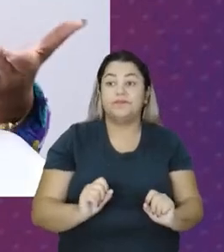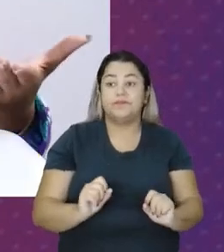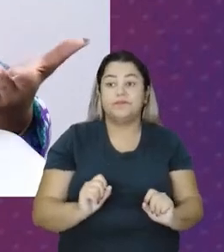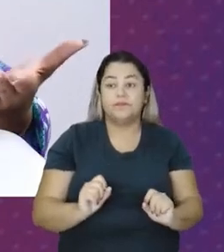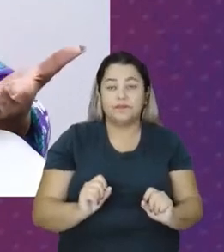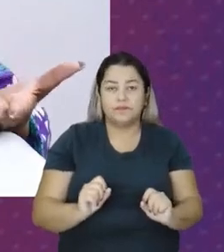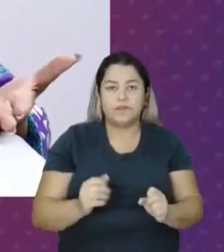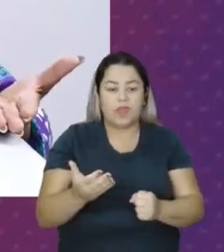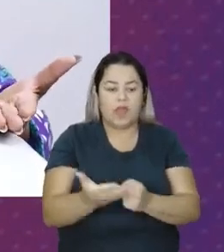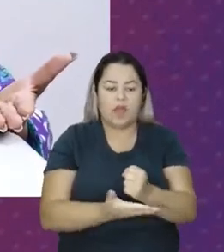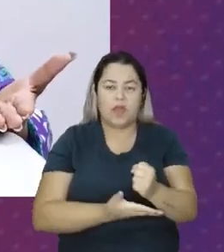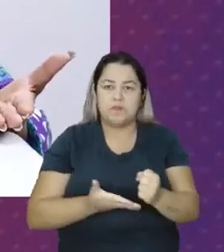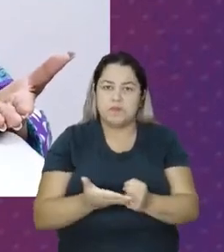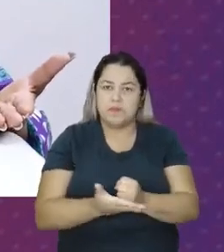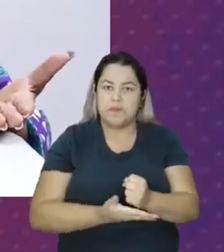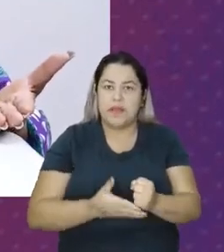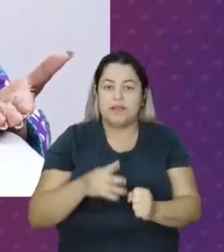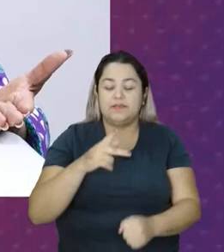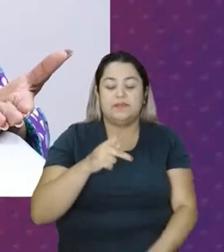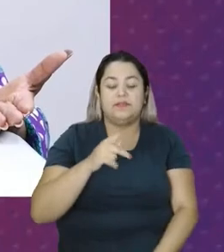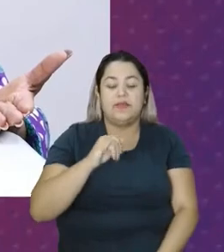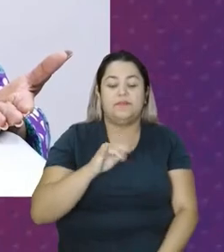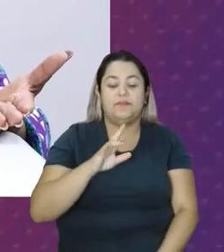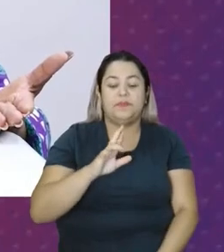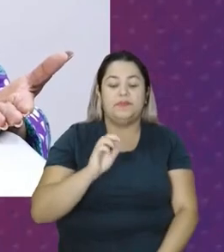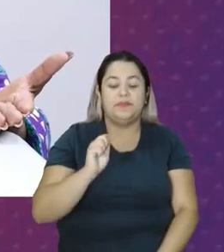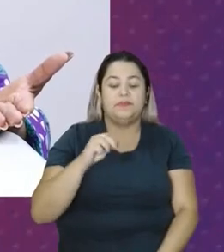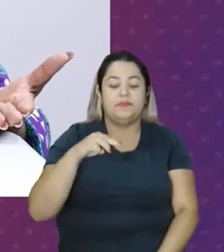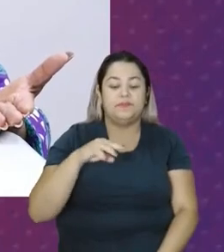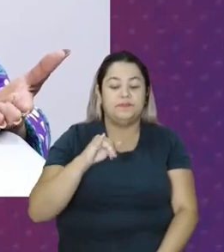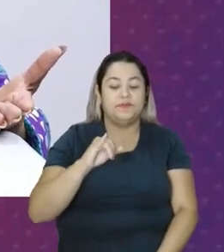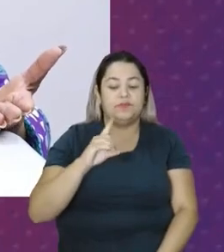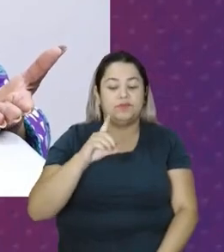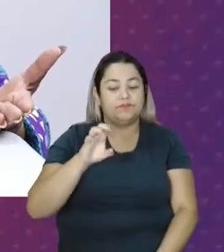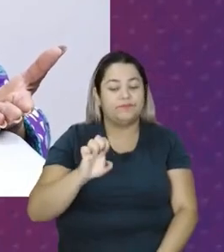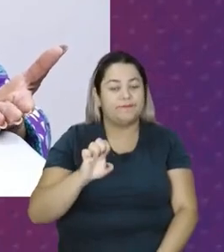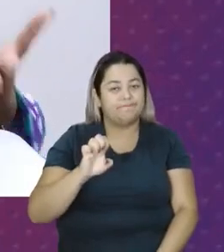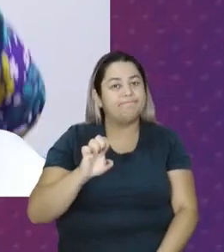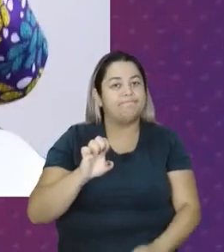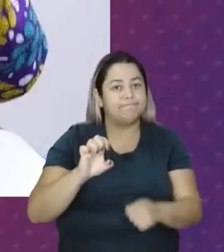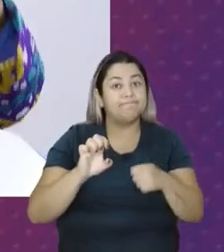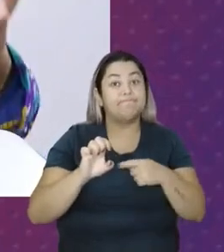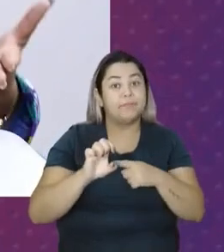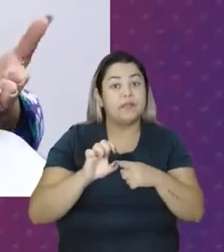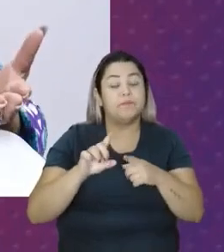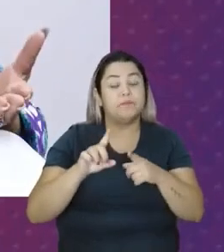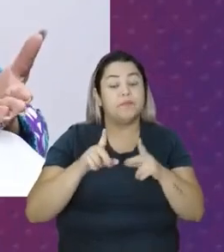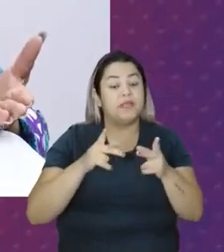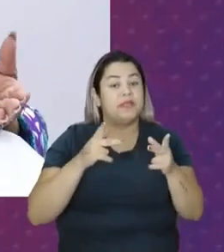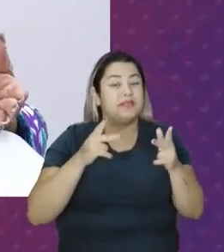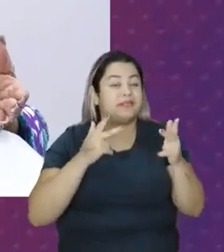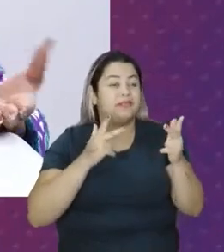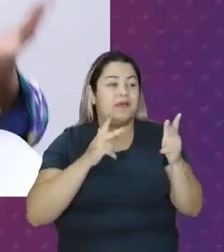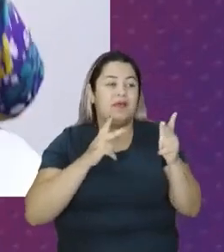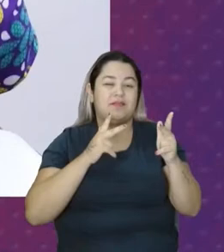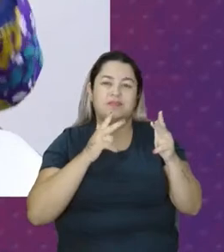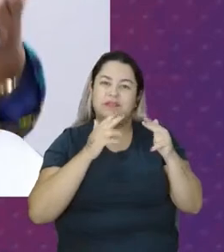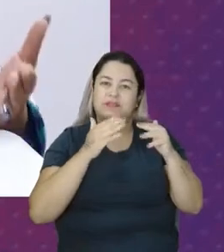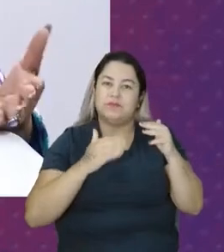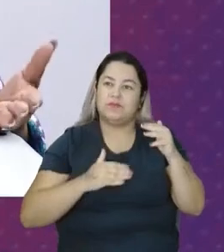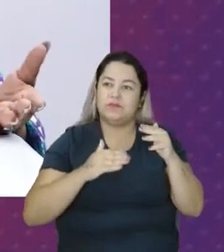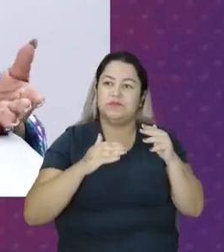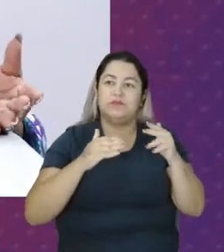Somos a base da pirâmide, né? Da pirâmide das desigualdades